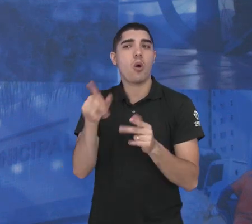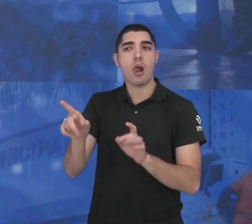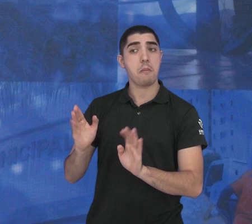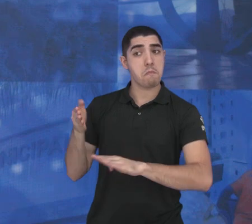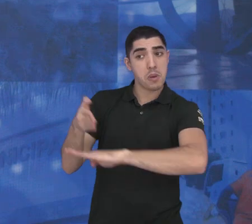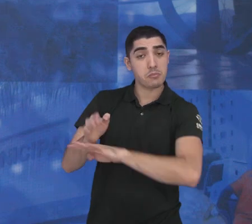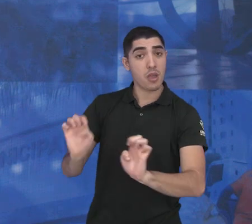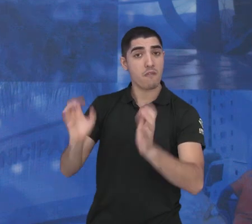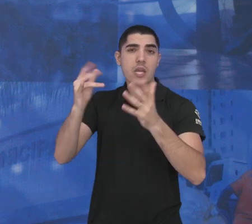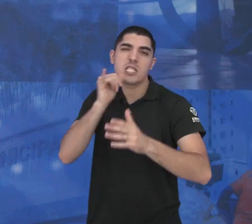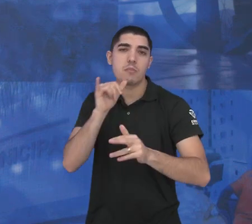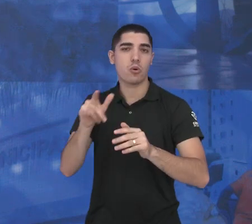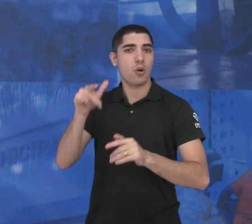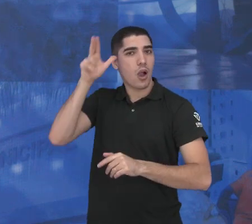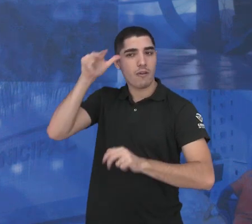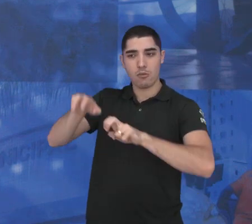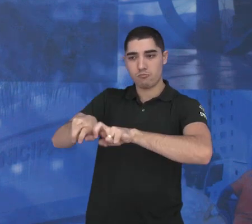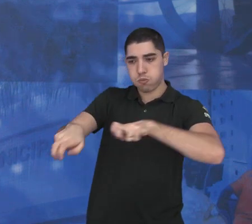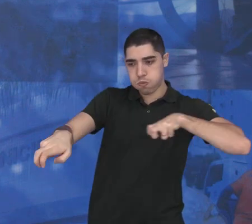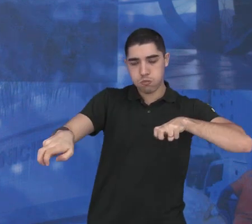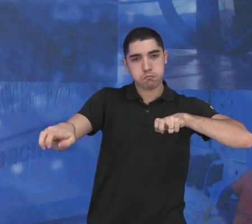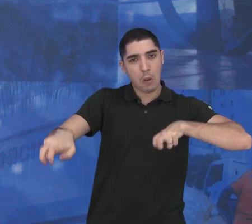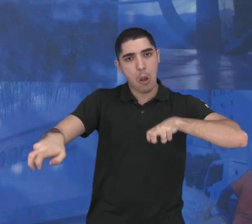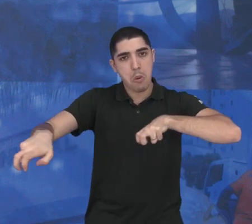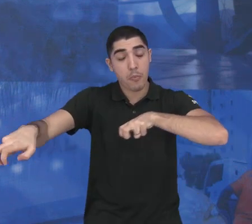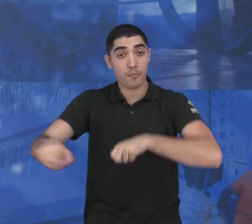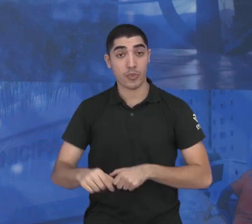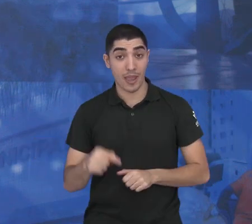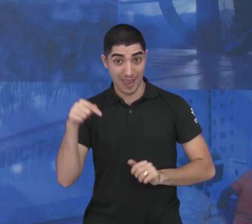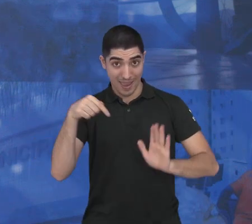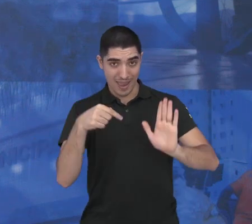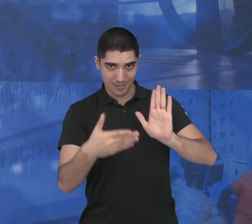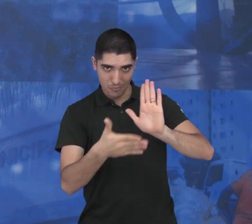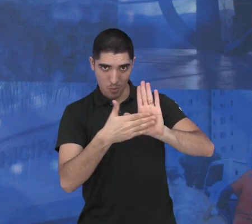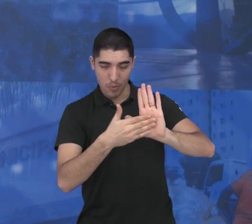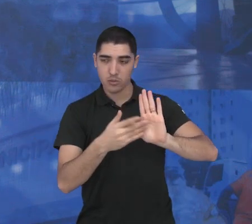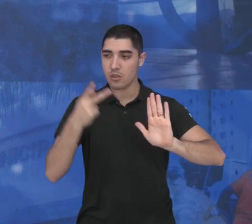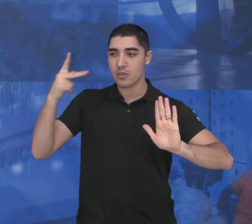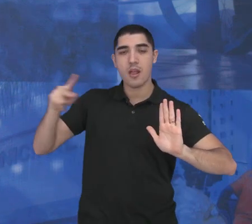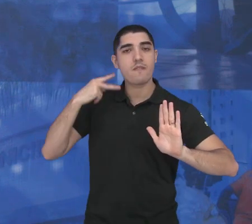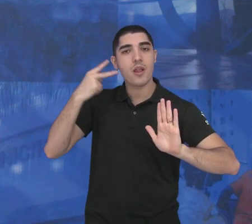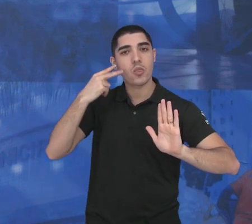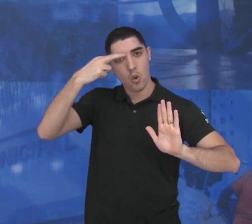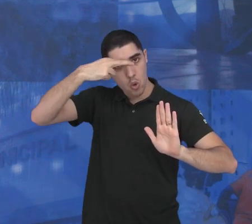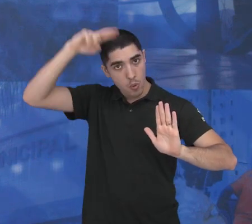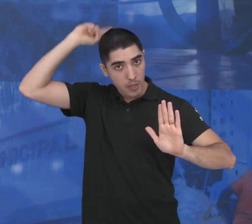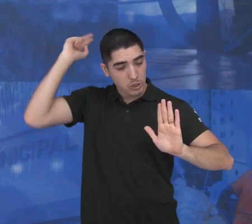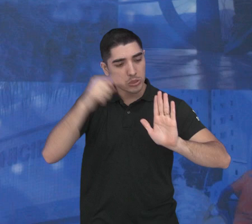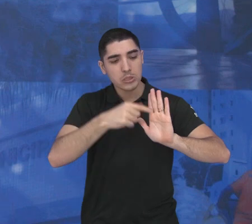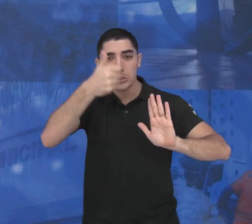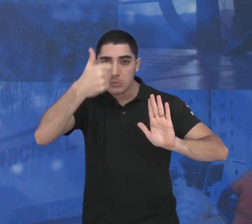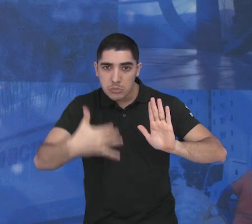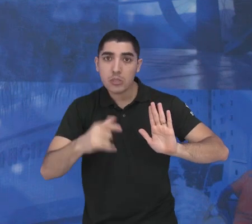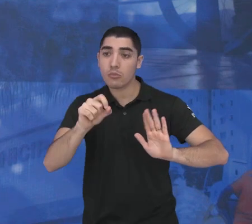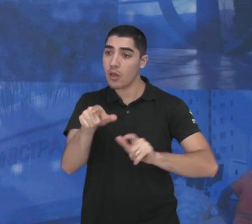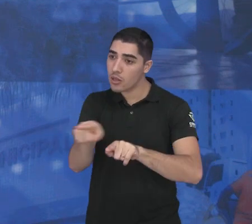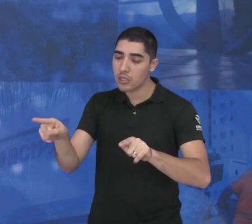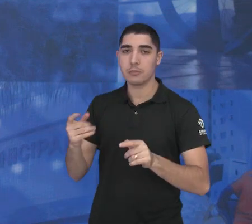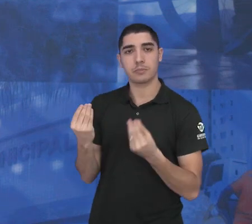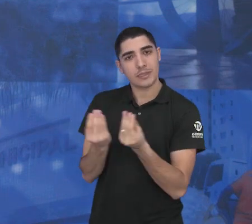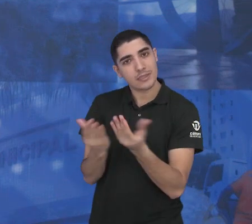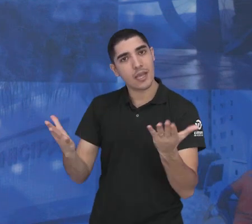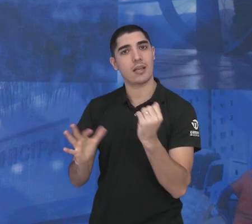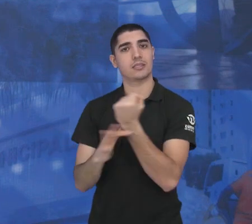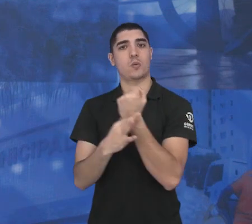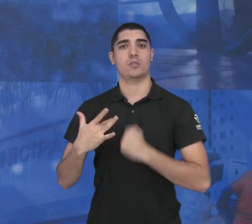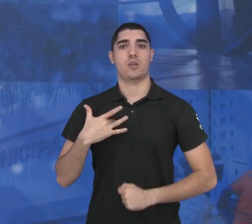as cavalgadas. A proposta, de autoria do vereador Robertinho da Padaria, propõe que sejam adotadas práticas que assegurem